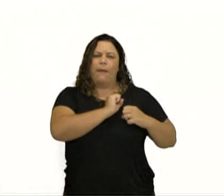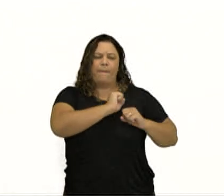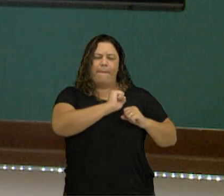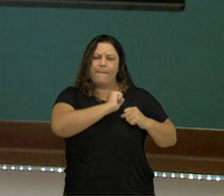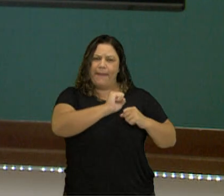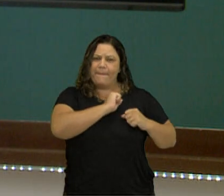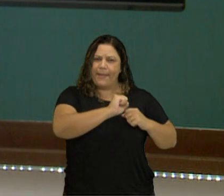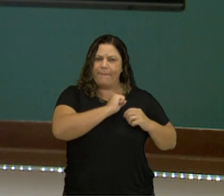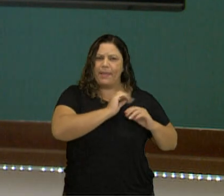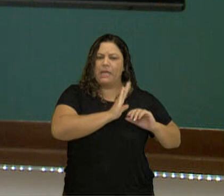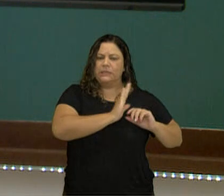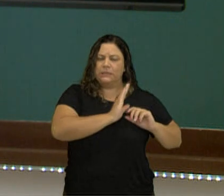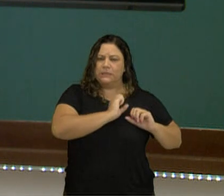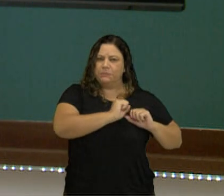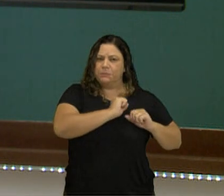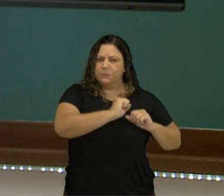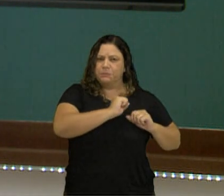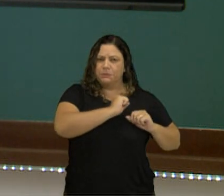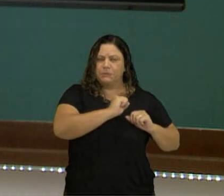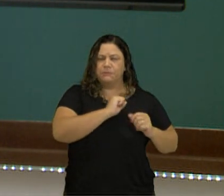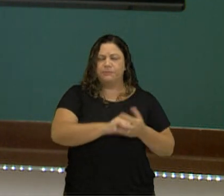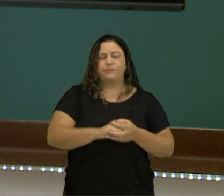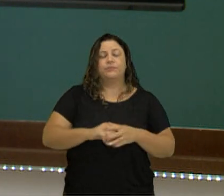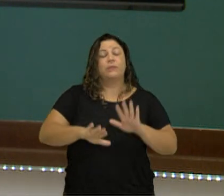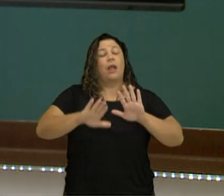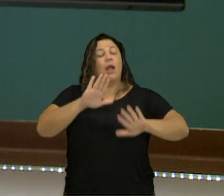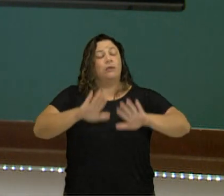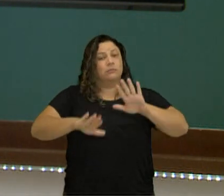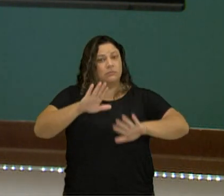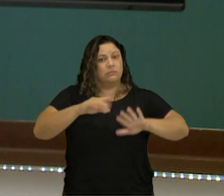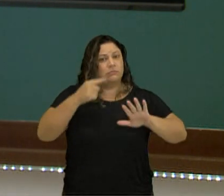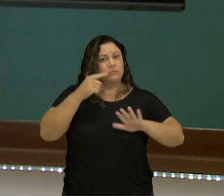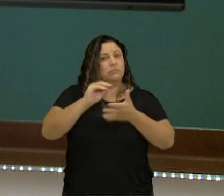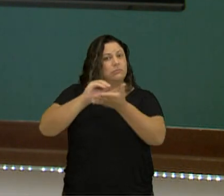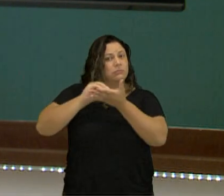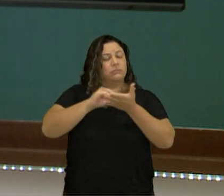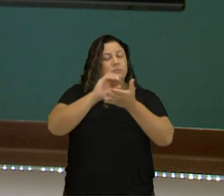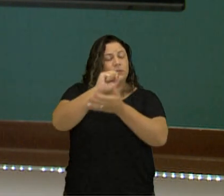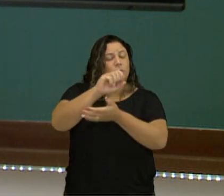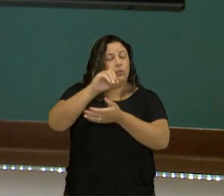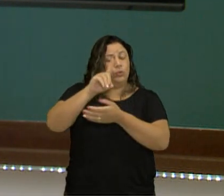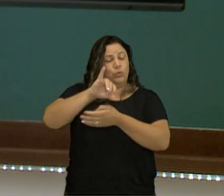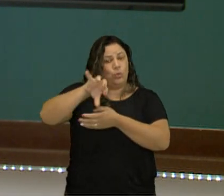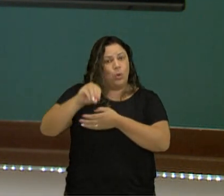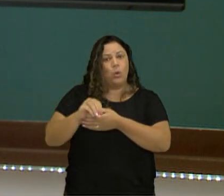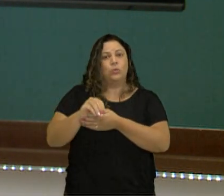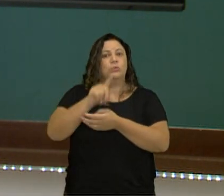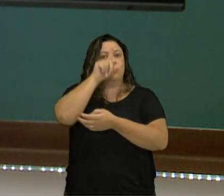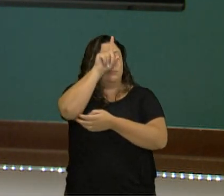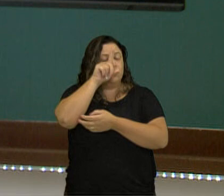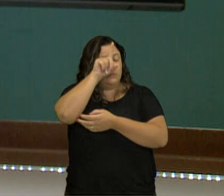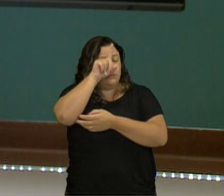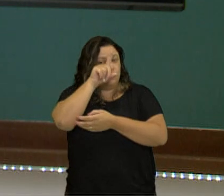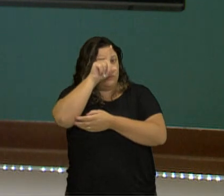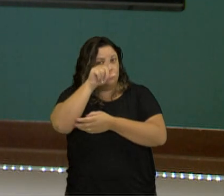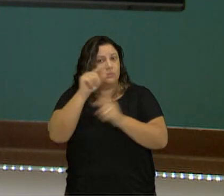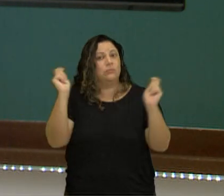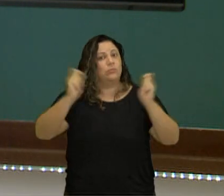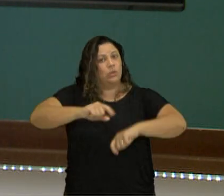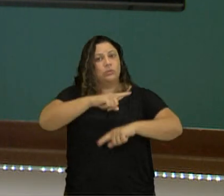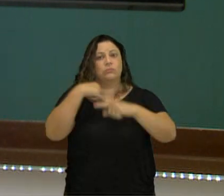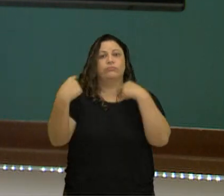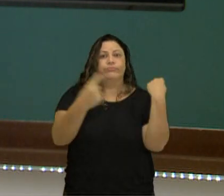mais graves de deficiência de sódio, as consequências podem ser fatais. Ou seja, nós precisamos